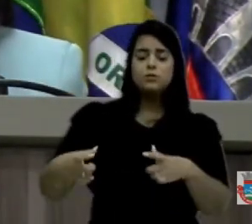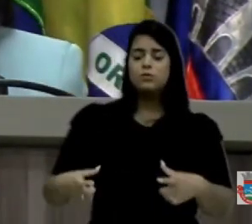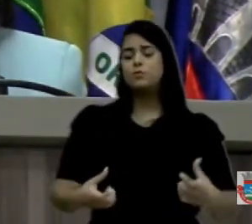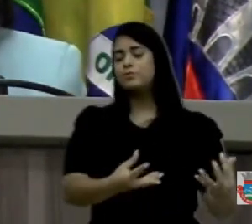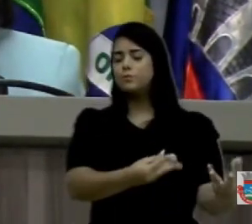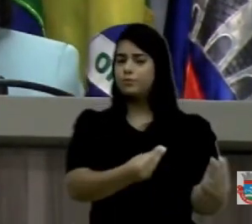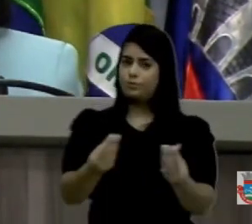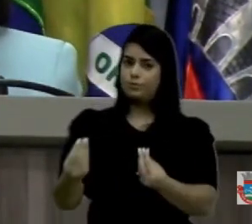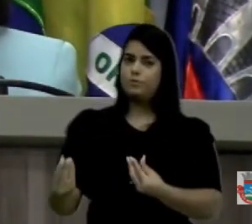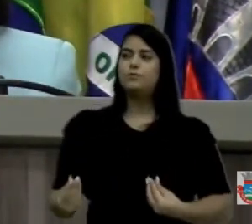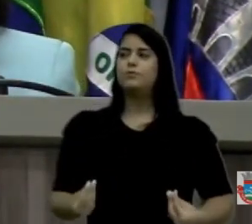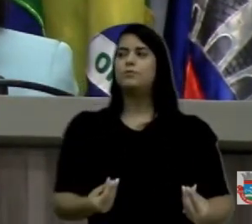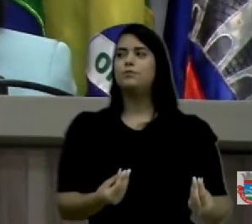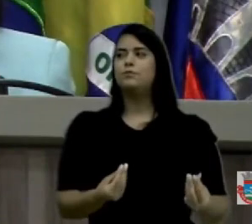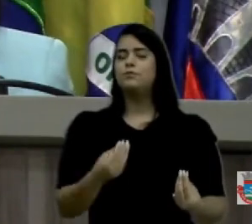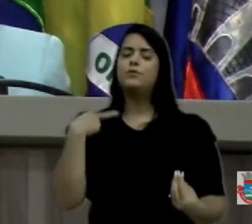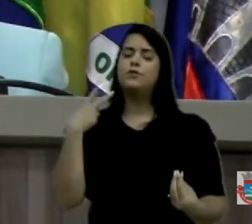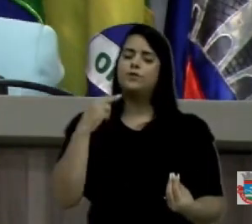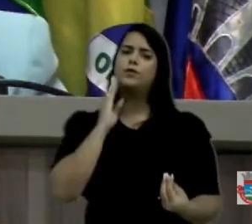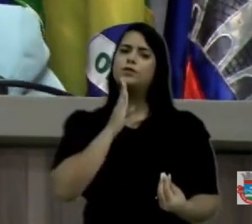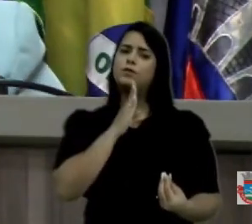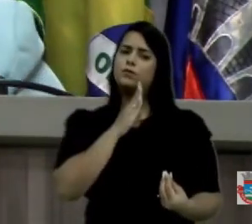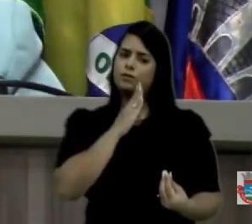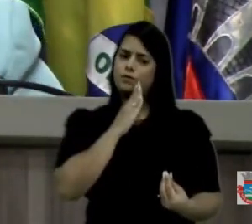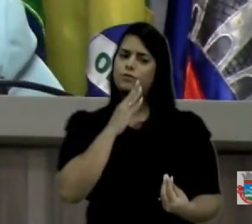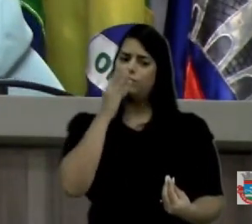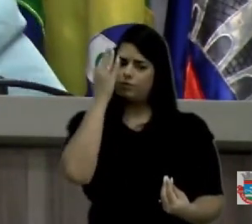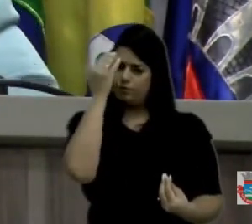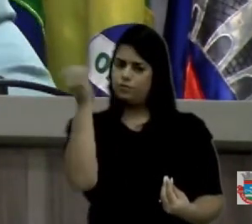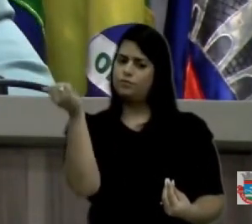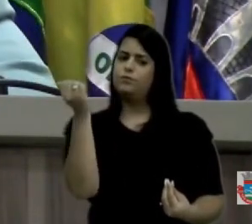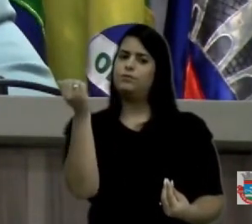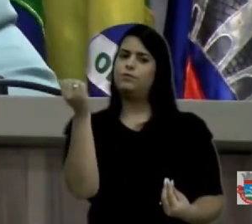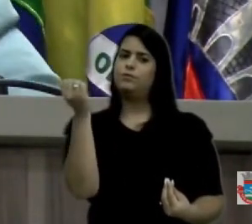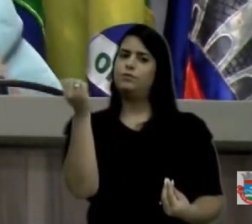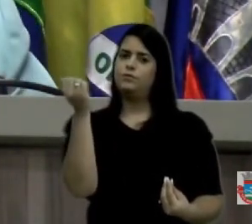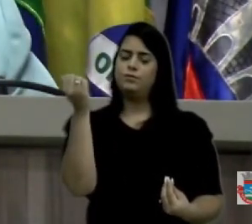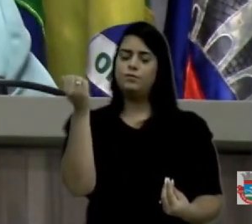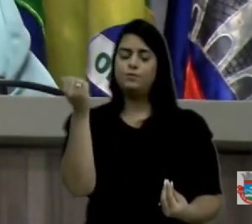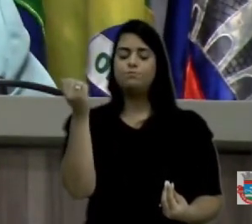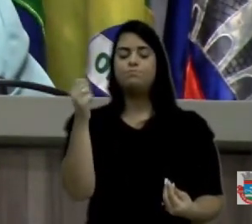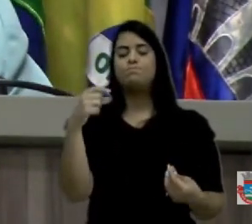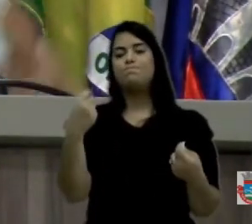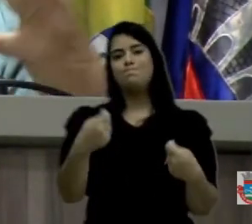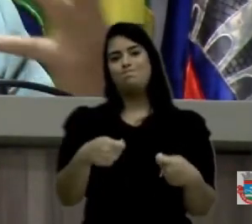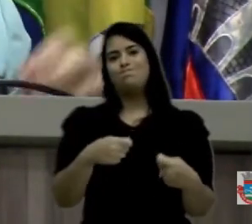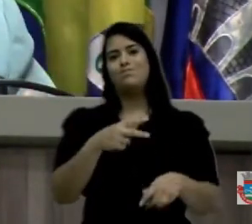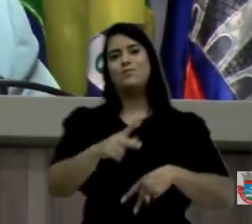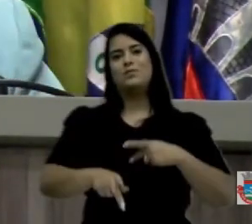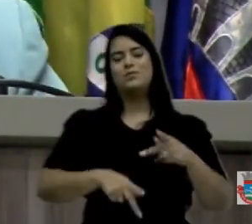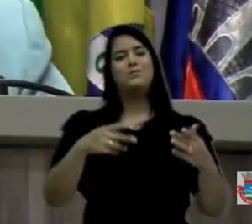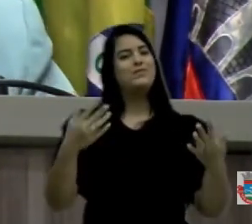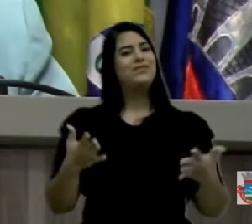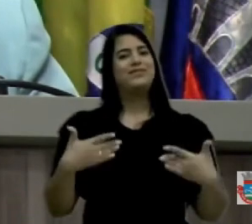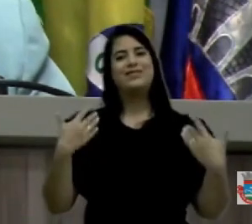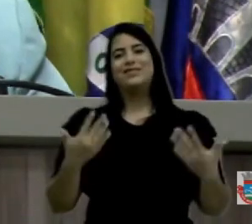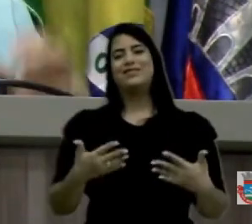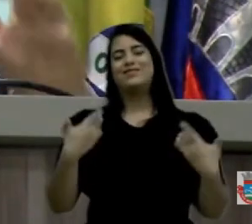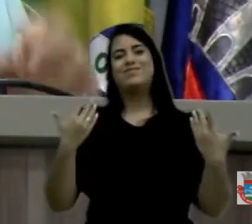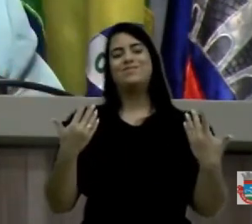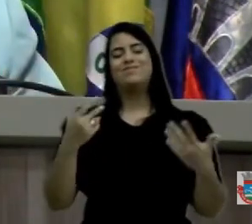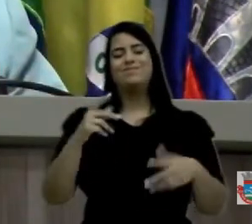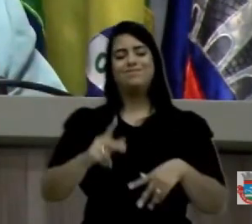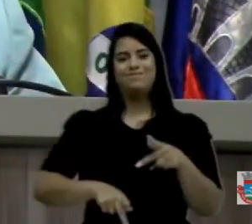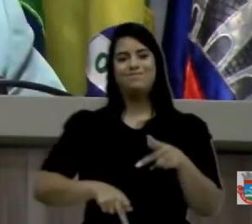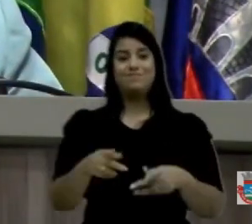vereador Bruno sabe disso que vem acompanhando também todos os dias e a gente vê a necessidade do povo e a alegria do Povo quando a